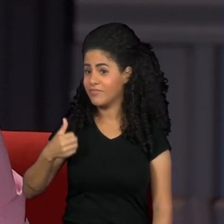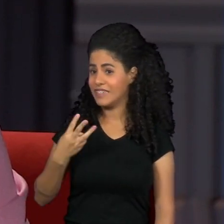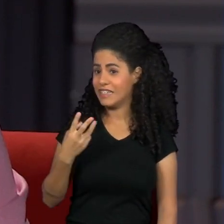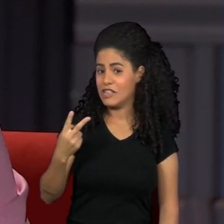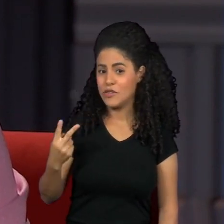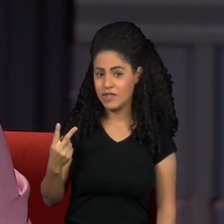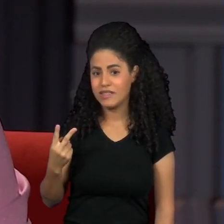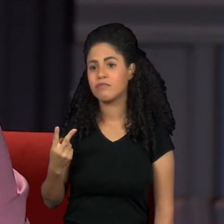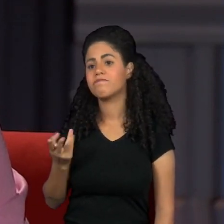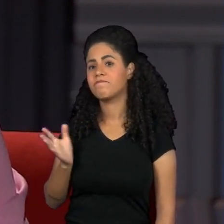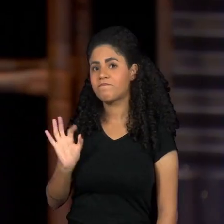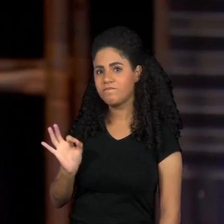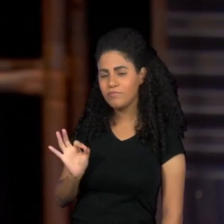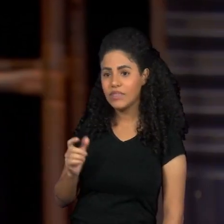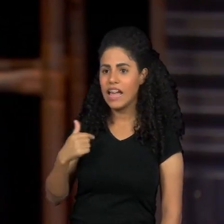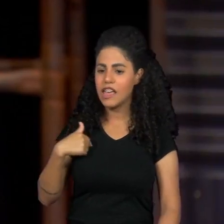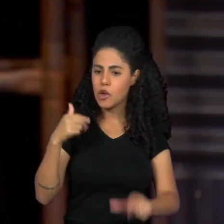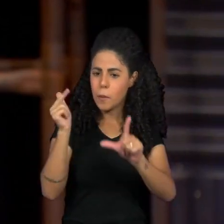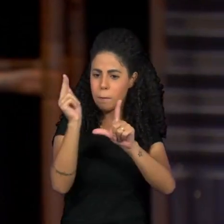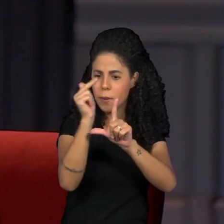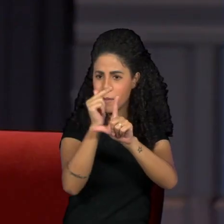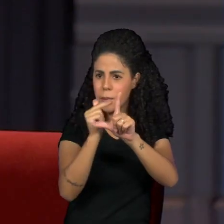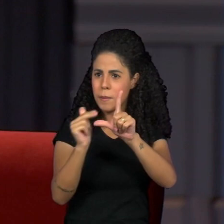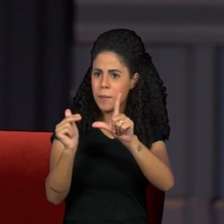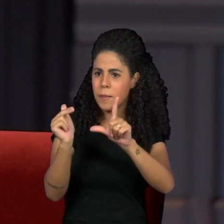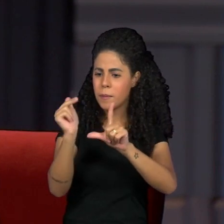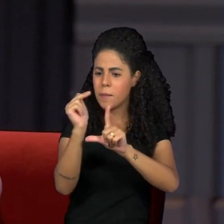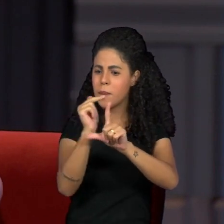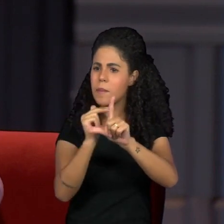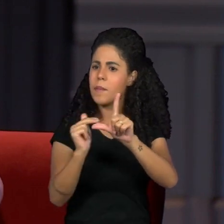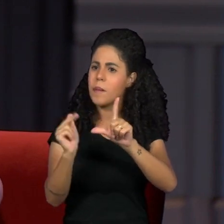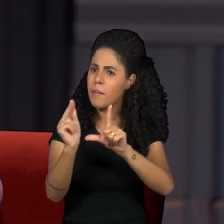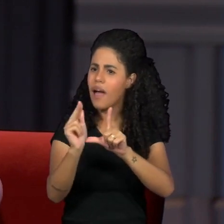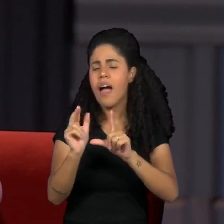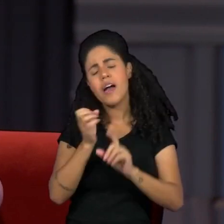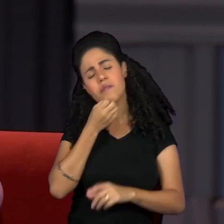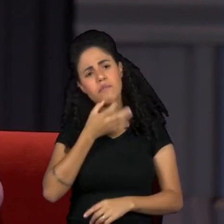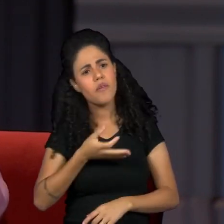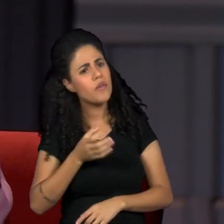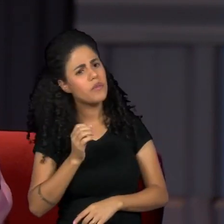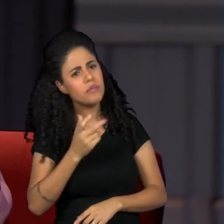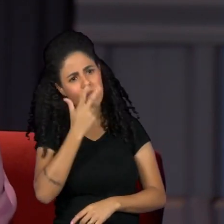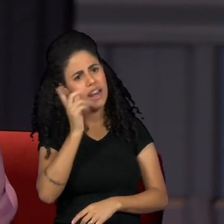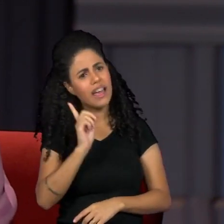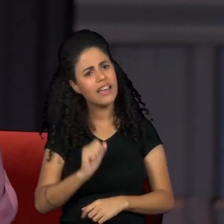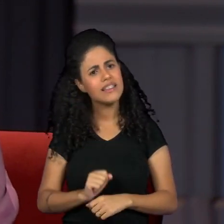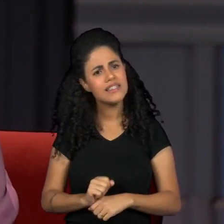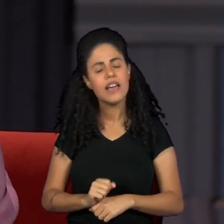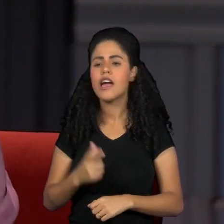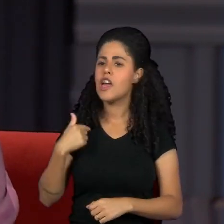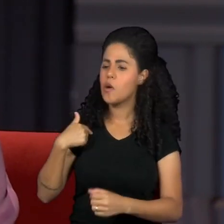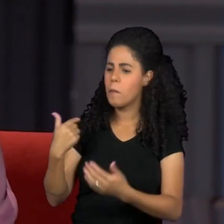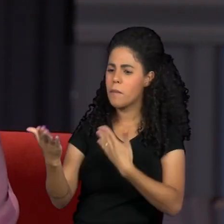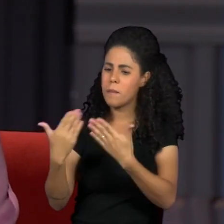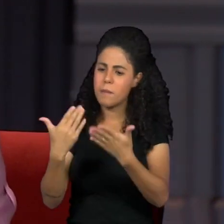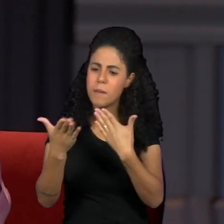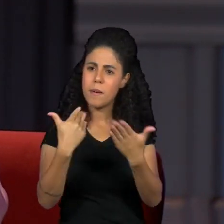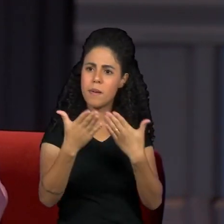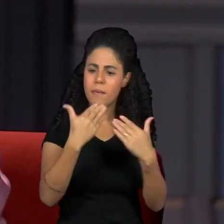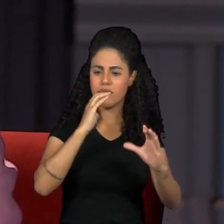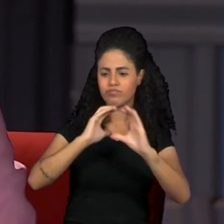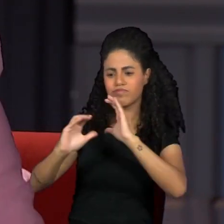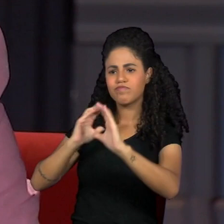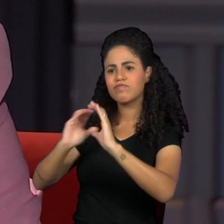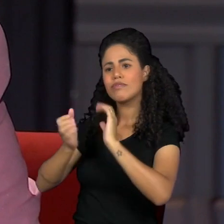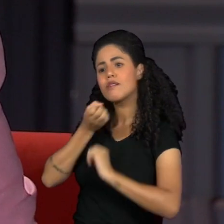muito, né? Parece eu sou muito menos, né? Parece menos, né? Ainda bem, eu acho, que daí também eu me comunico com vários públicos, então é um ponto a